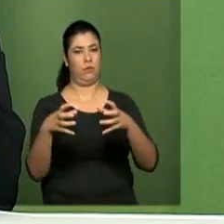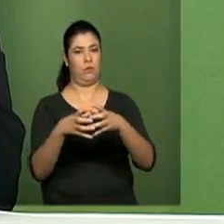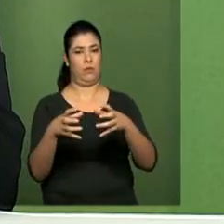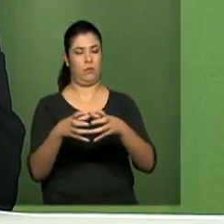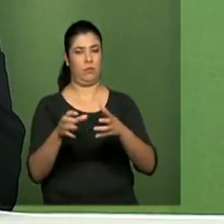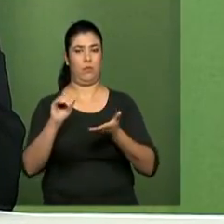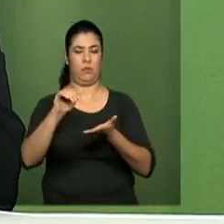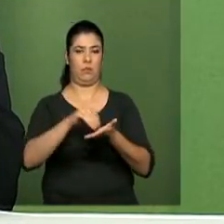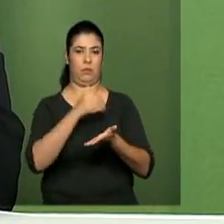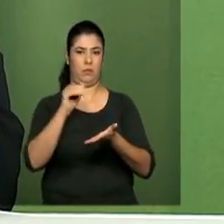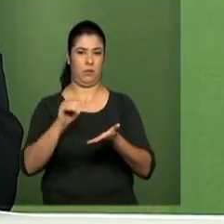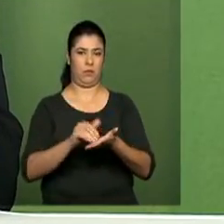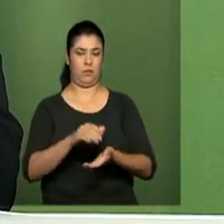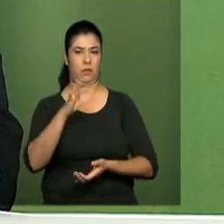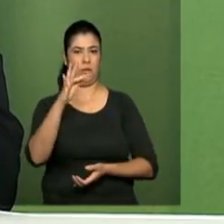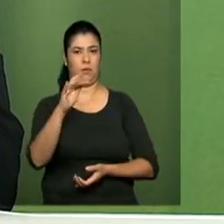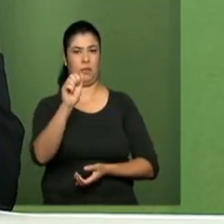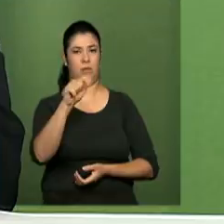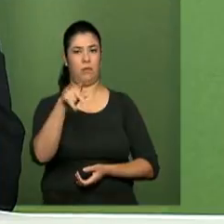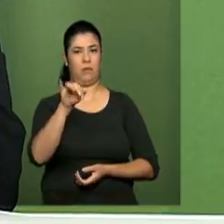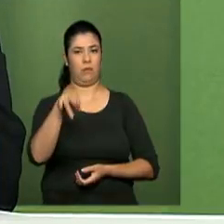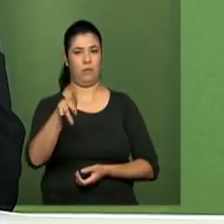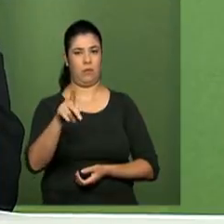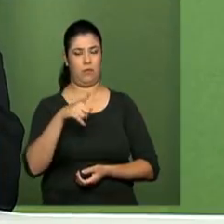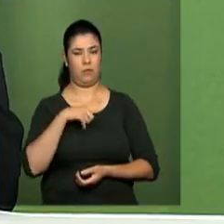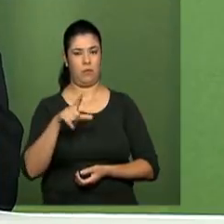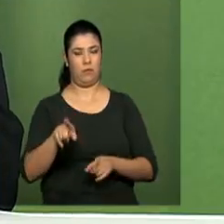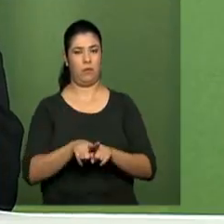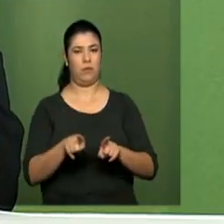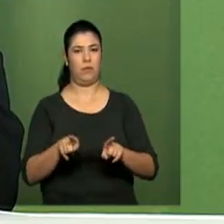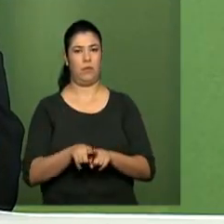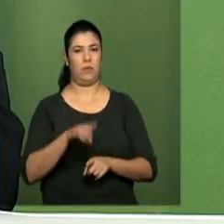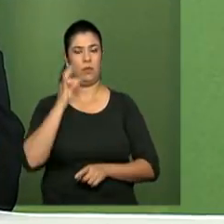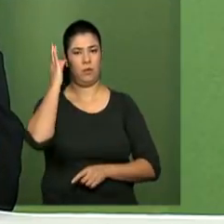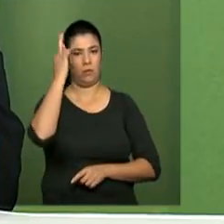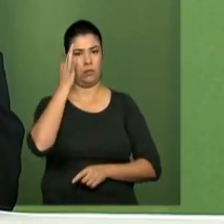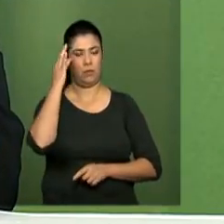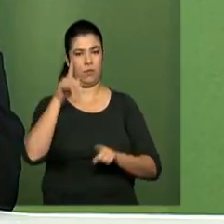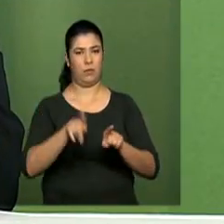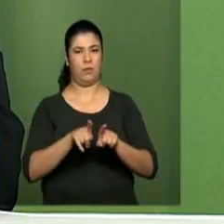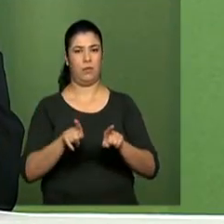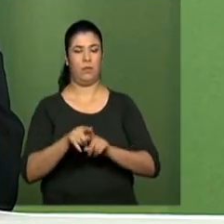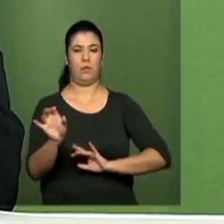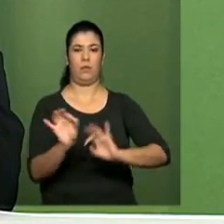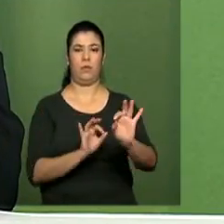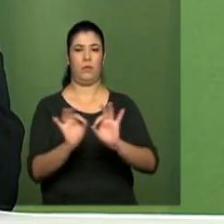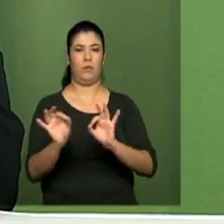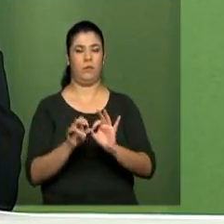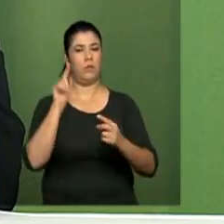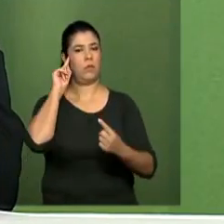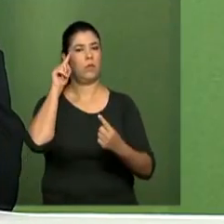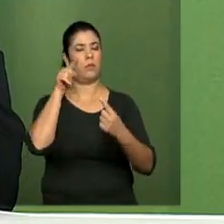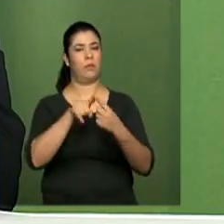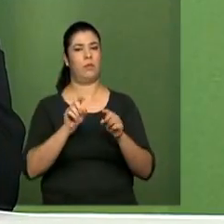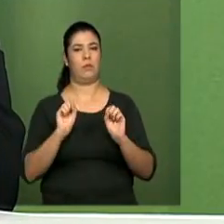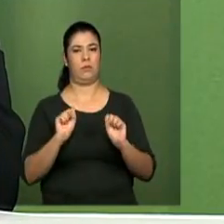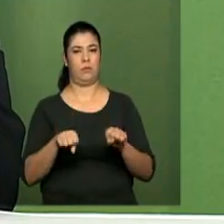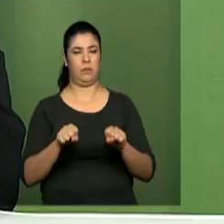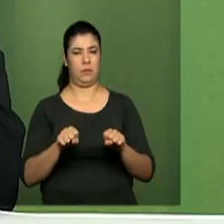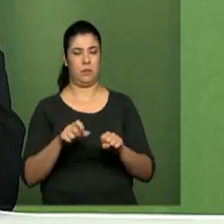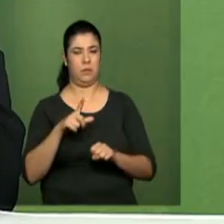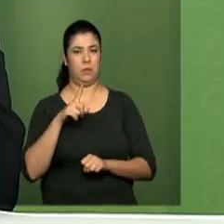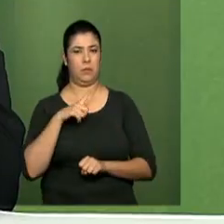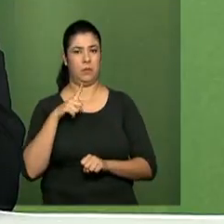nós estamos compatibilizando algumas curvas mas na filosofia do projeto ele vai sair se o limite